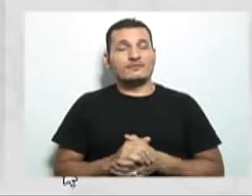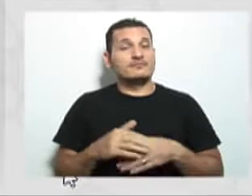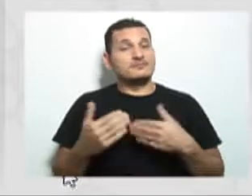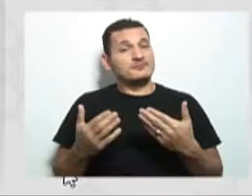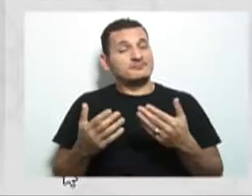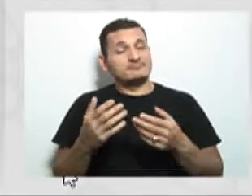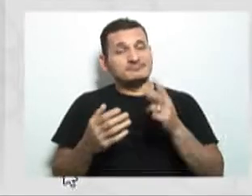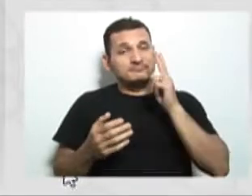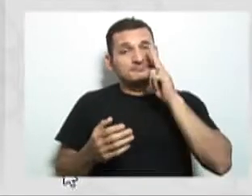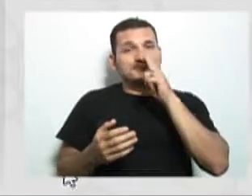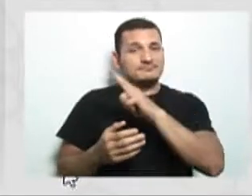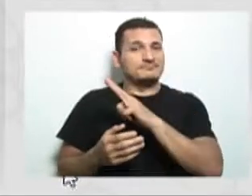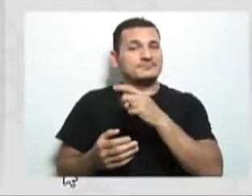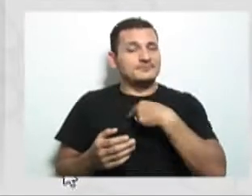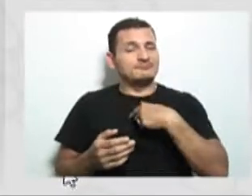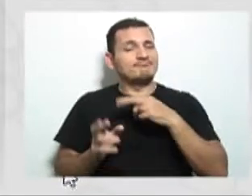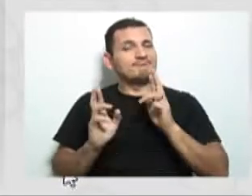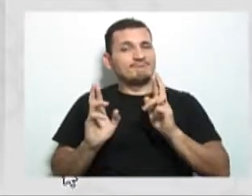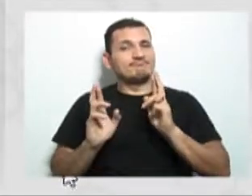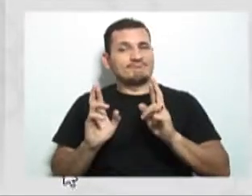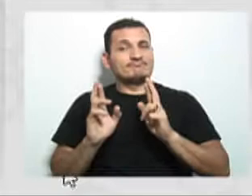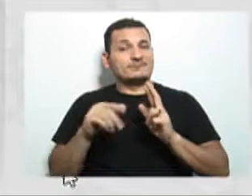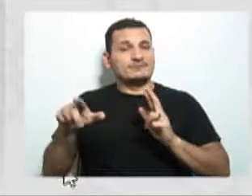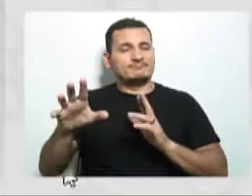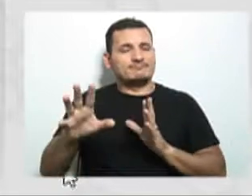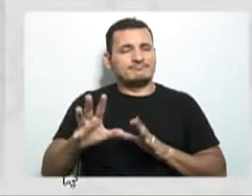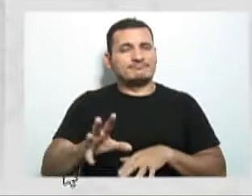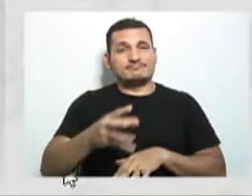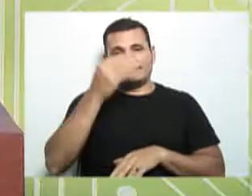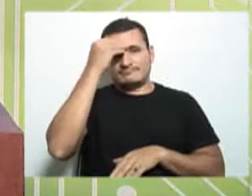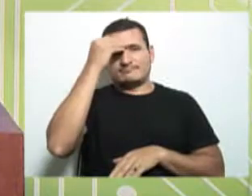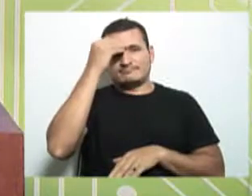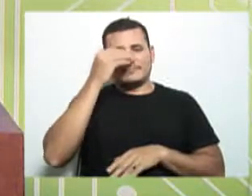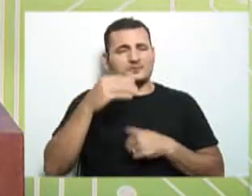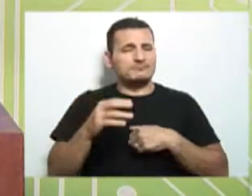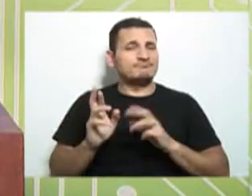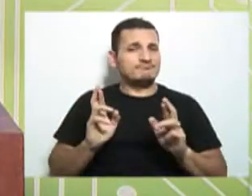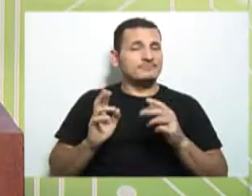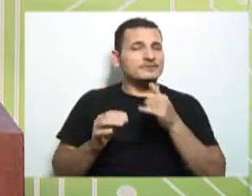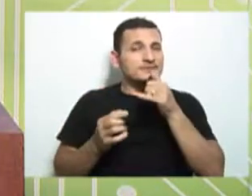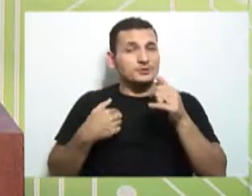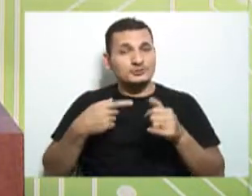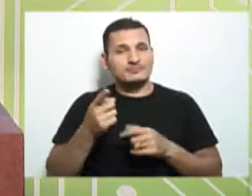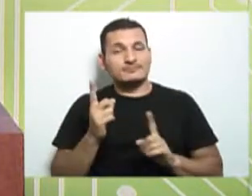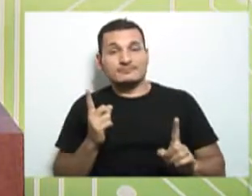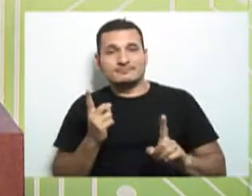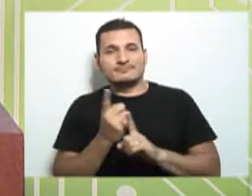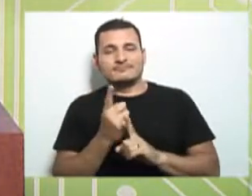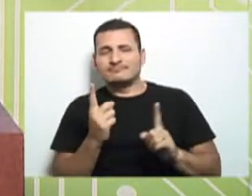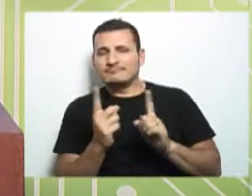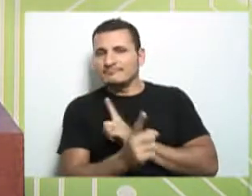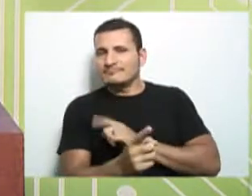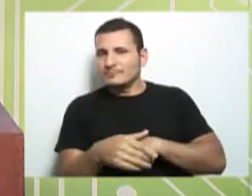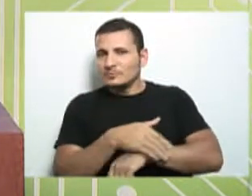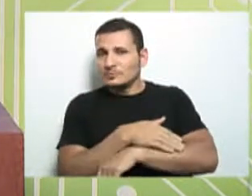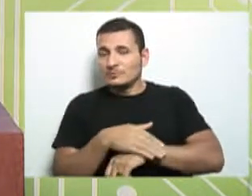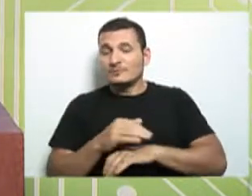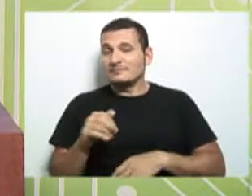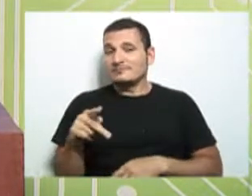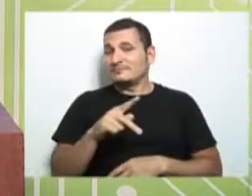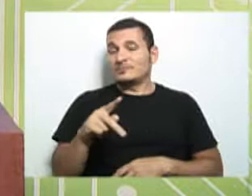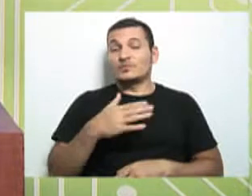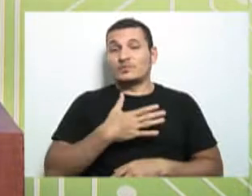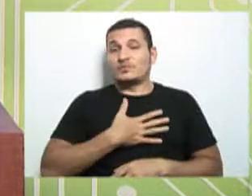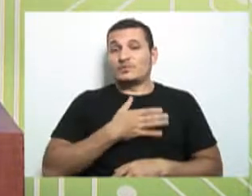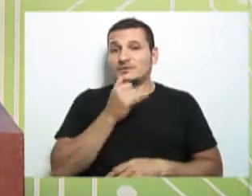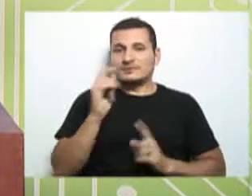isso tenha ficado, hein? Eu espero ouvir isso quando me encontrarem na rua, por exemplo. Tá? E o professor adora quando isso é